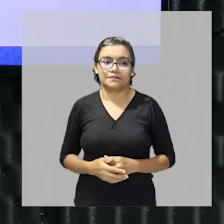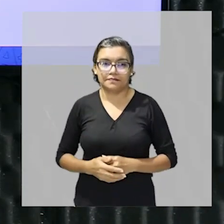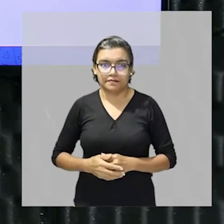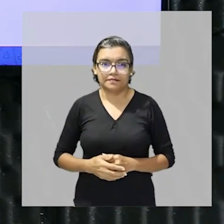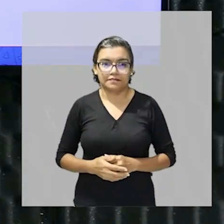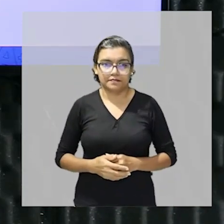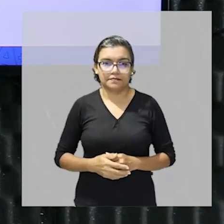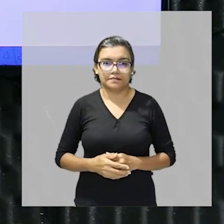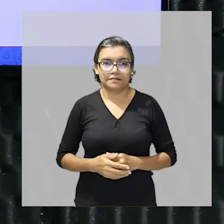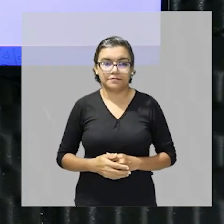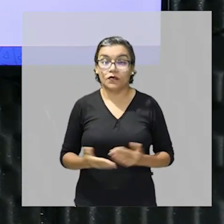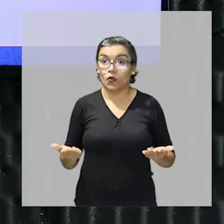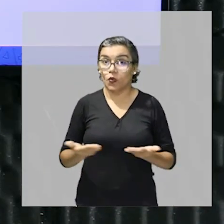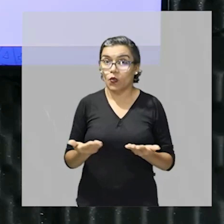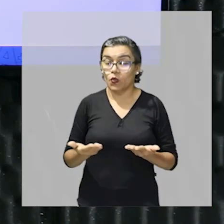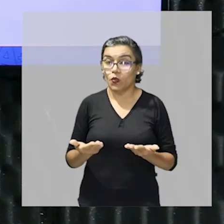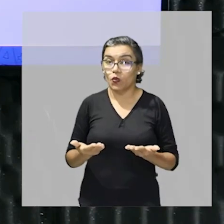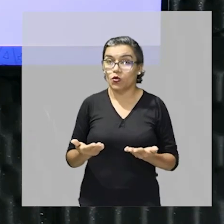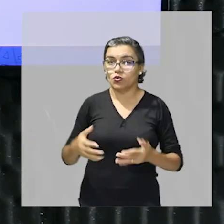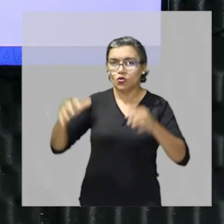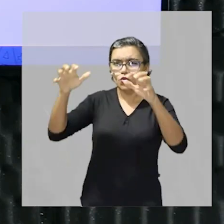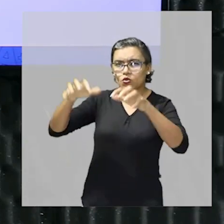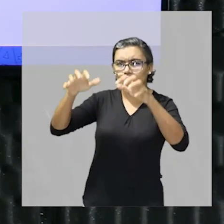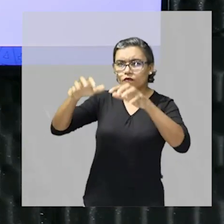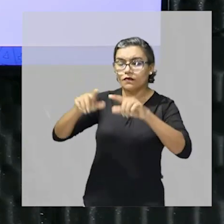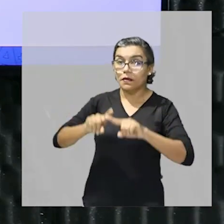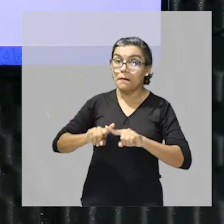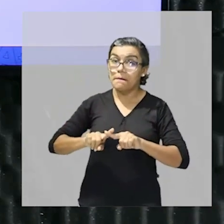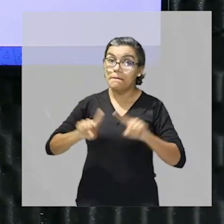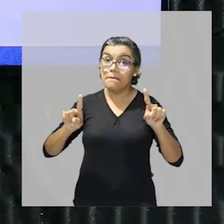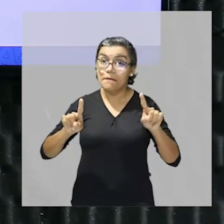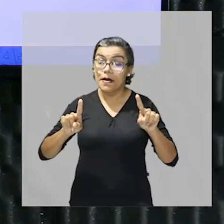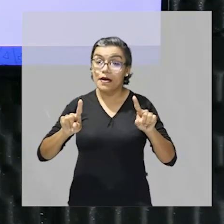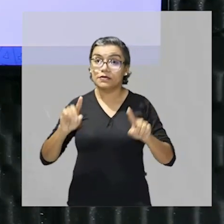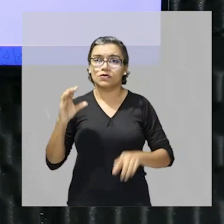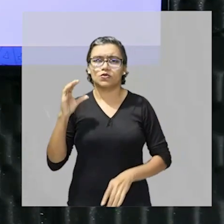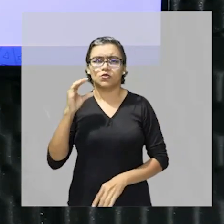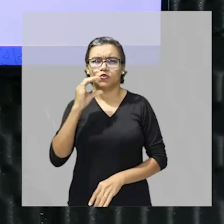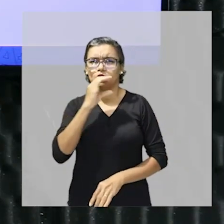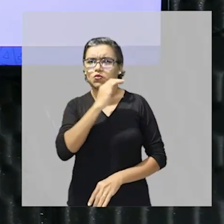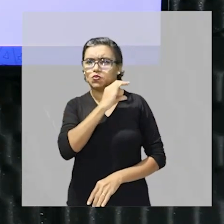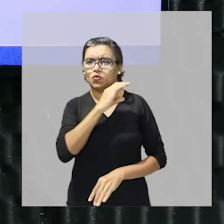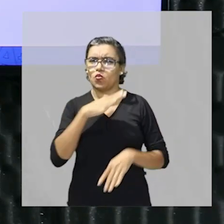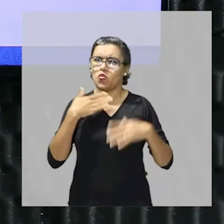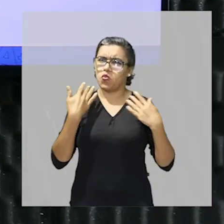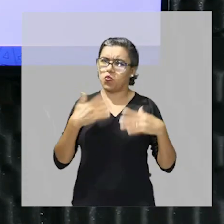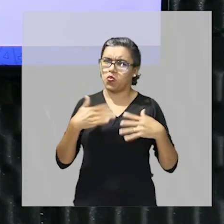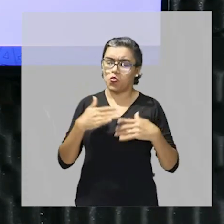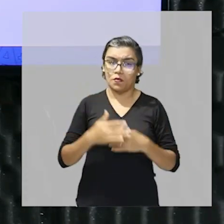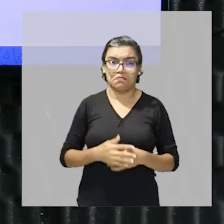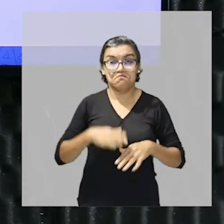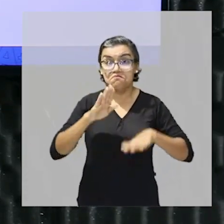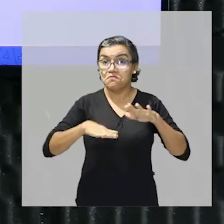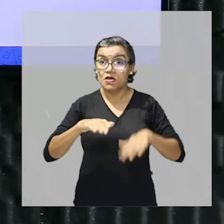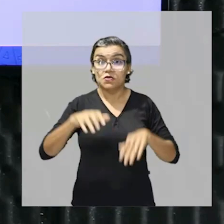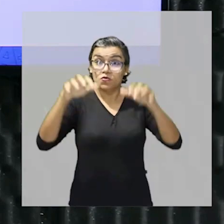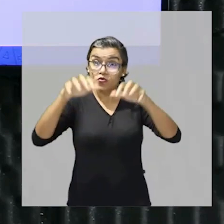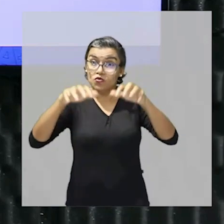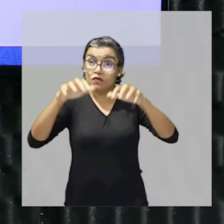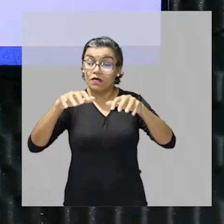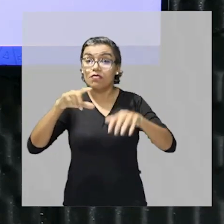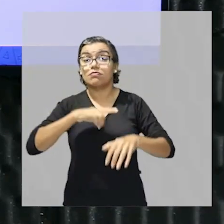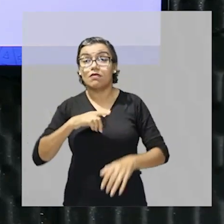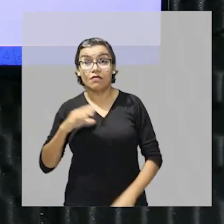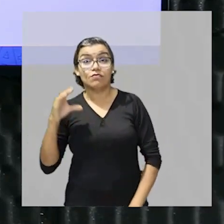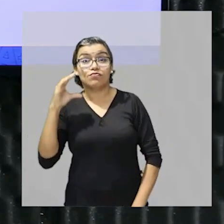raining, hoje está chovendo, mas está muito quente. Então, apesar da chuva, está